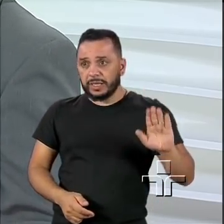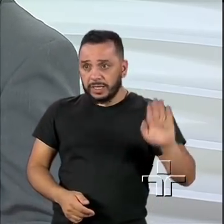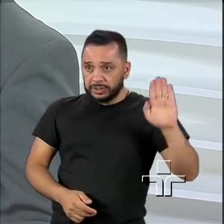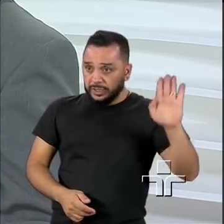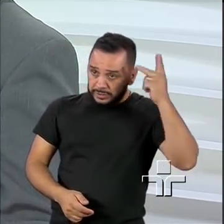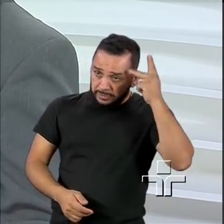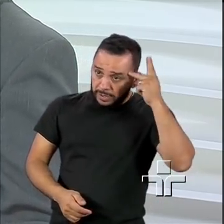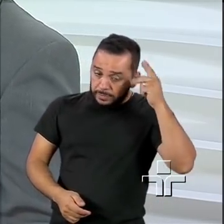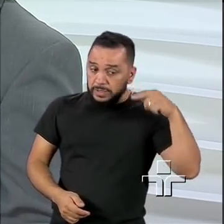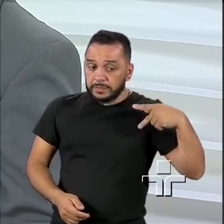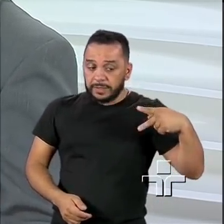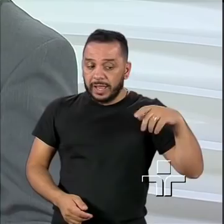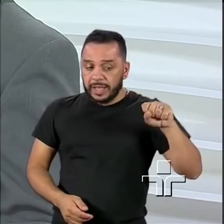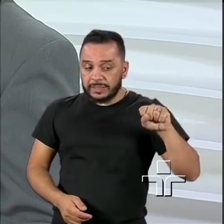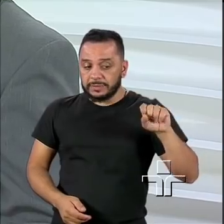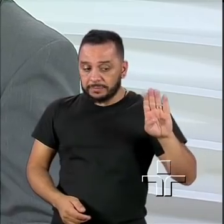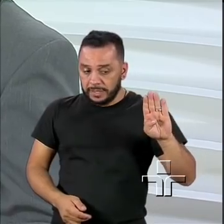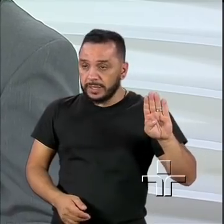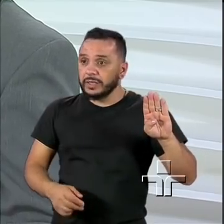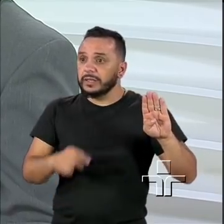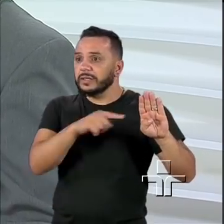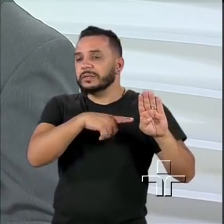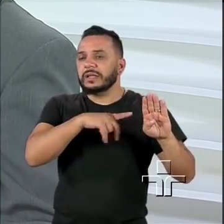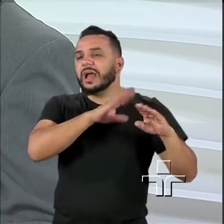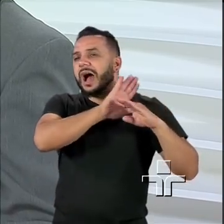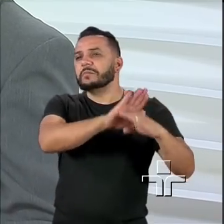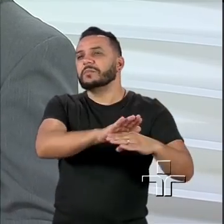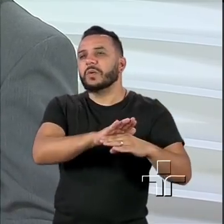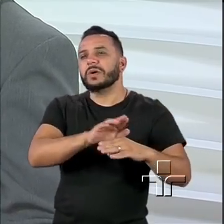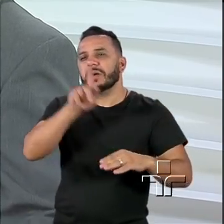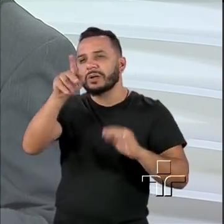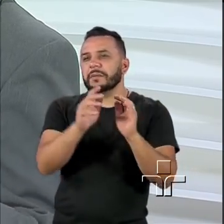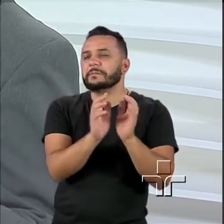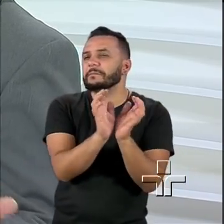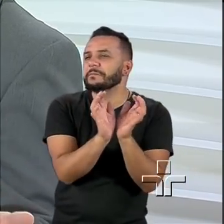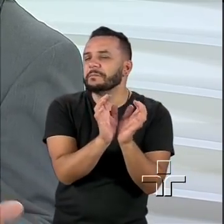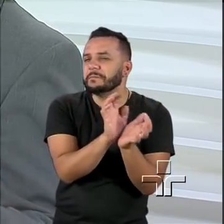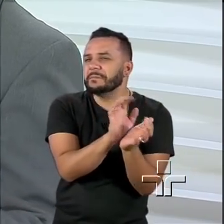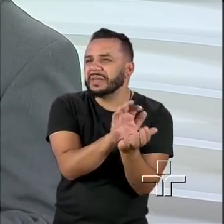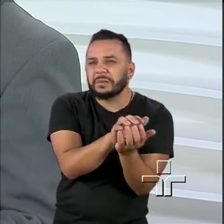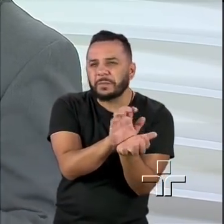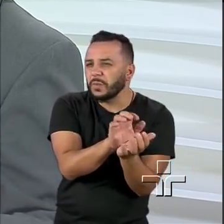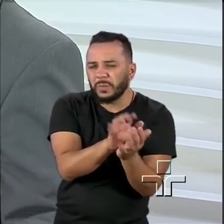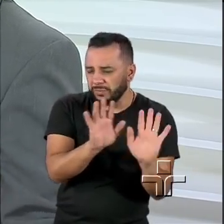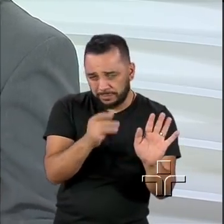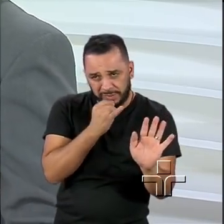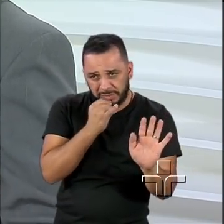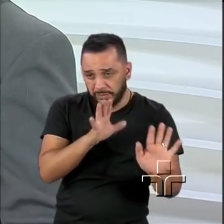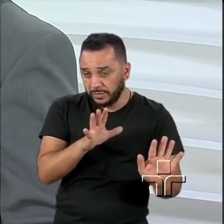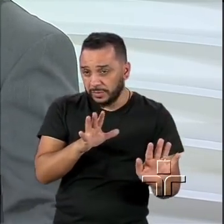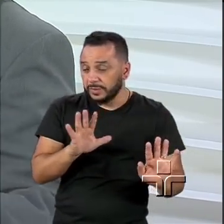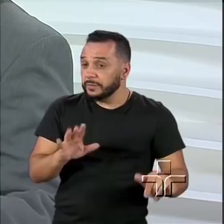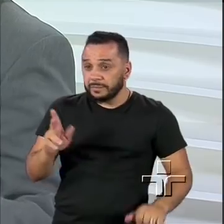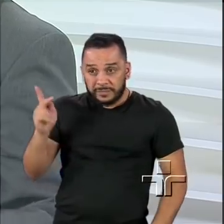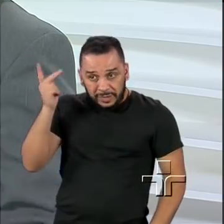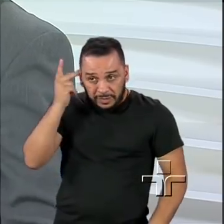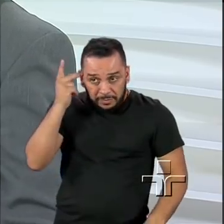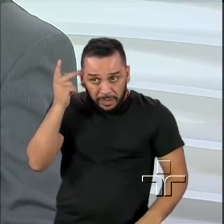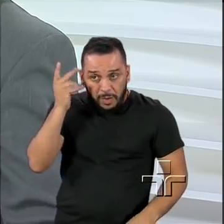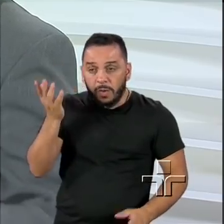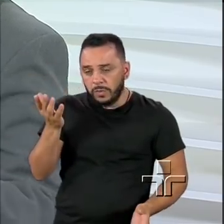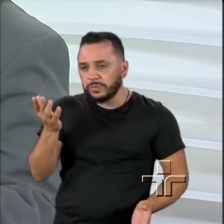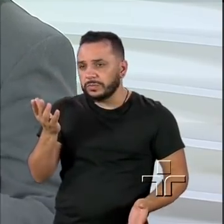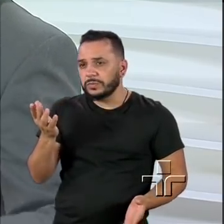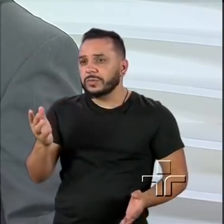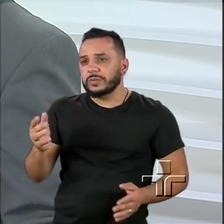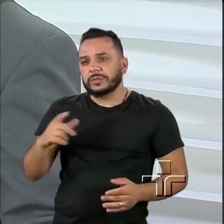PSB pretende o nosso apoio em Pernambuco, por exemplo. Ou seja, São Paulo não está nessa rodada de debate. Por